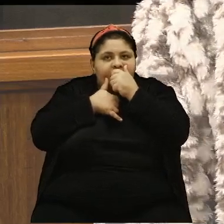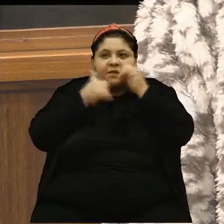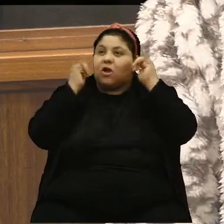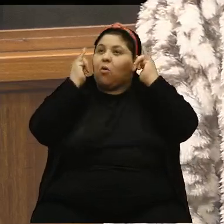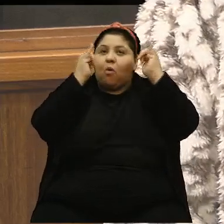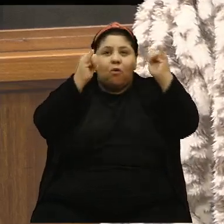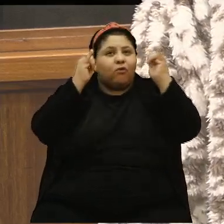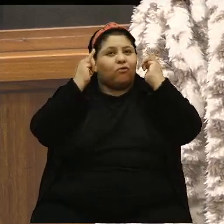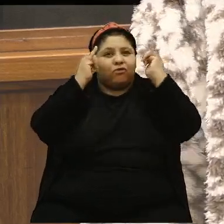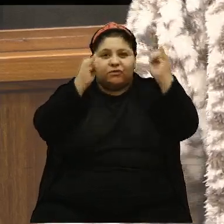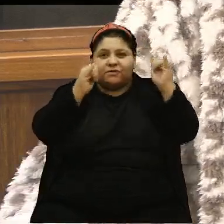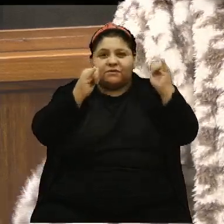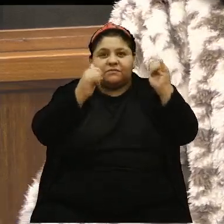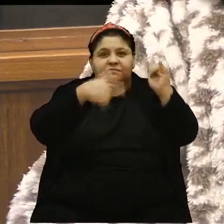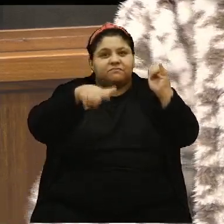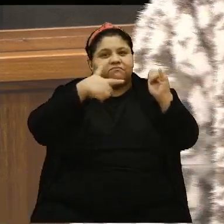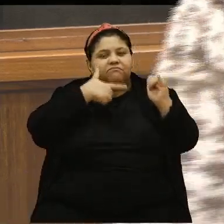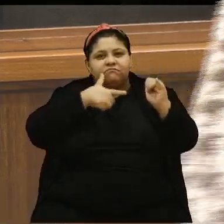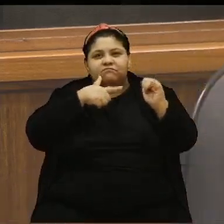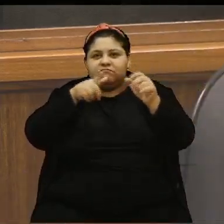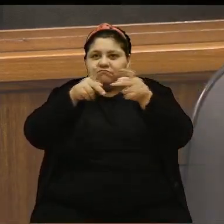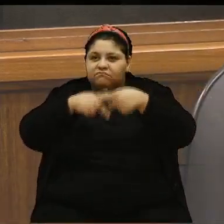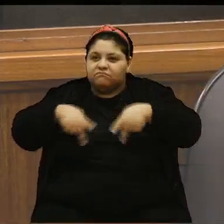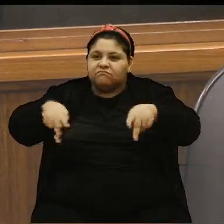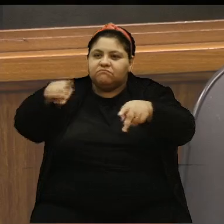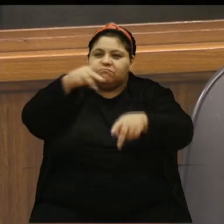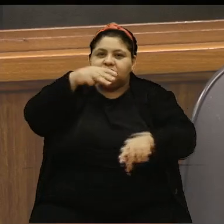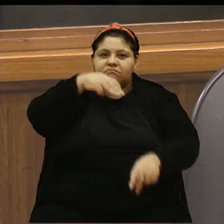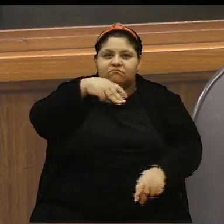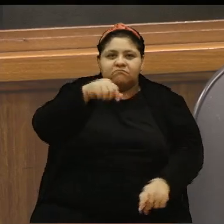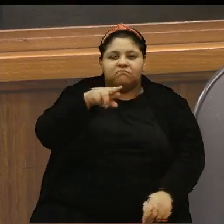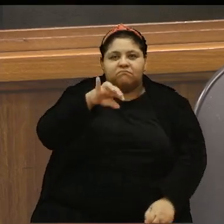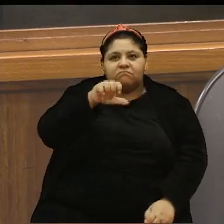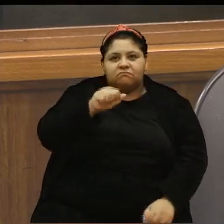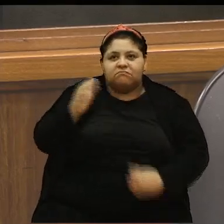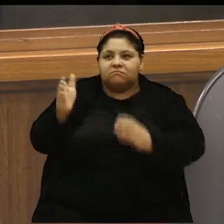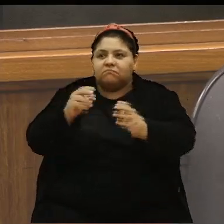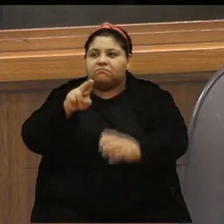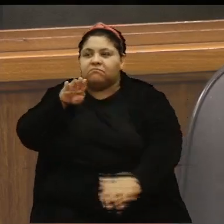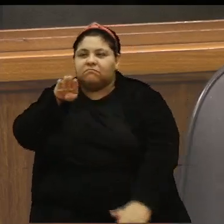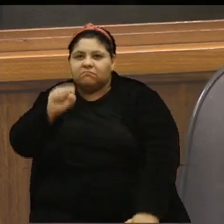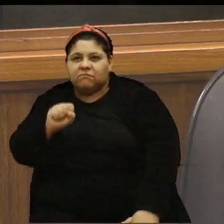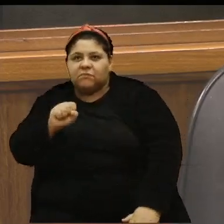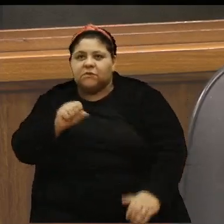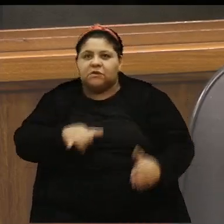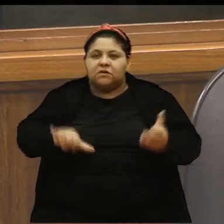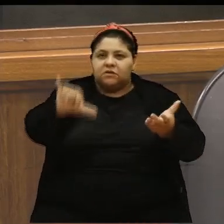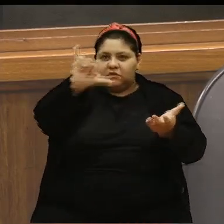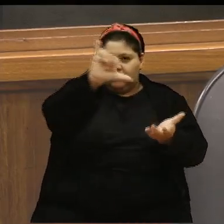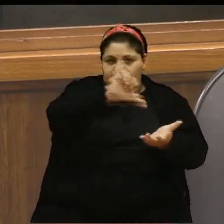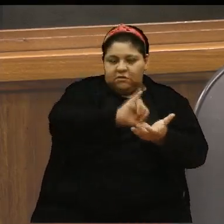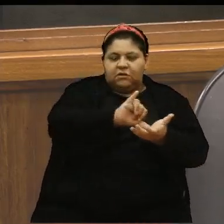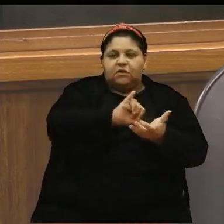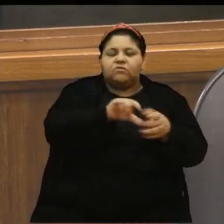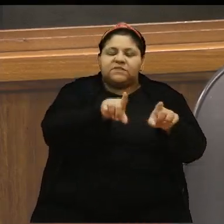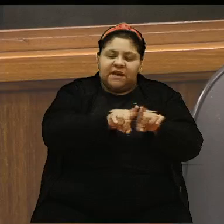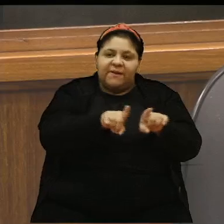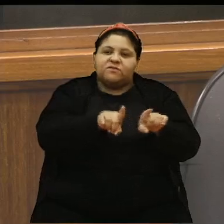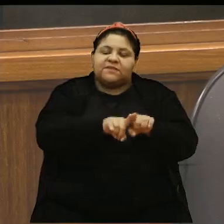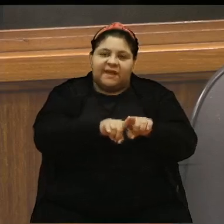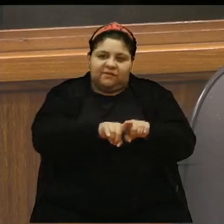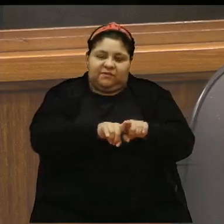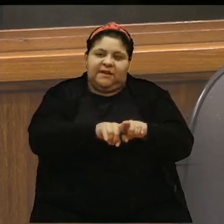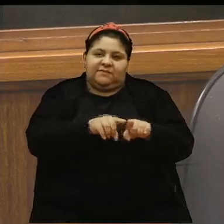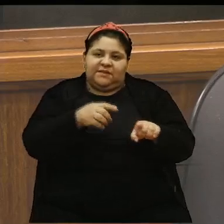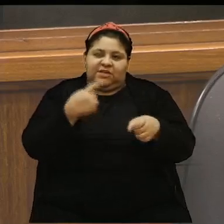ônibus a gente tem da população do Mariani para acessar a UBS que está no céu do Cidade Nova. Então, como que a gente